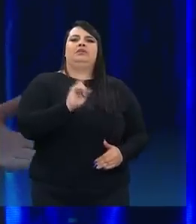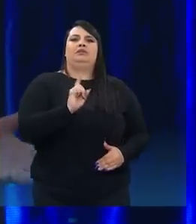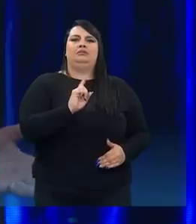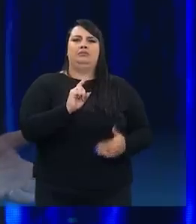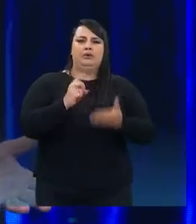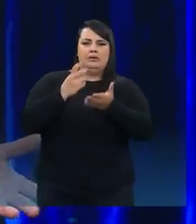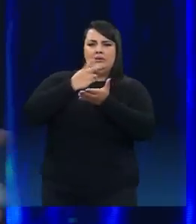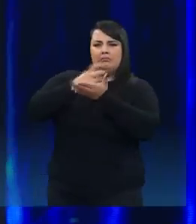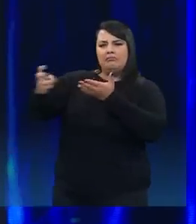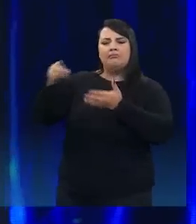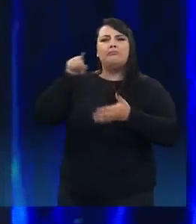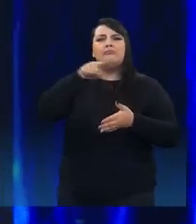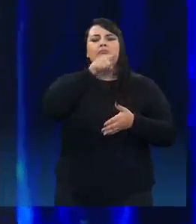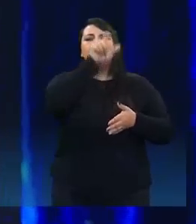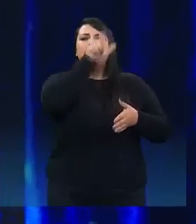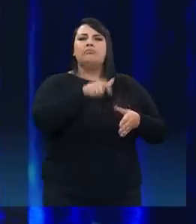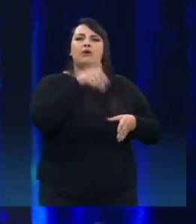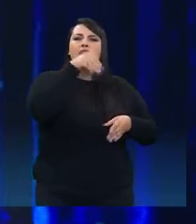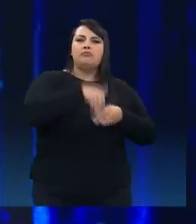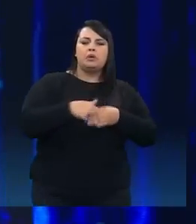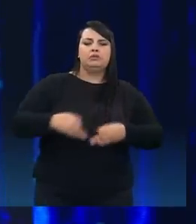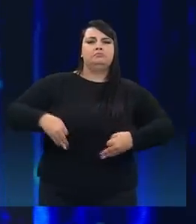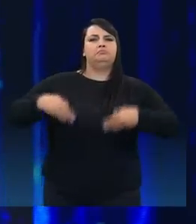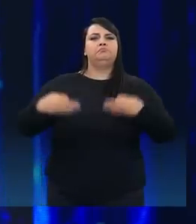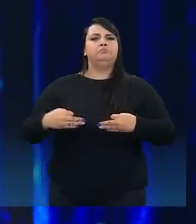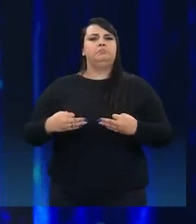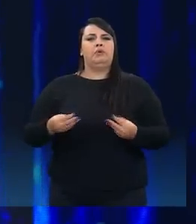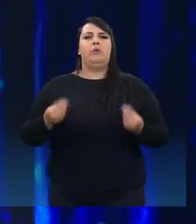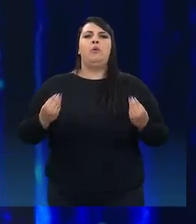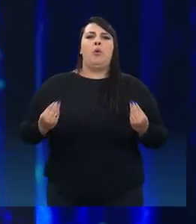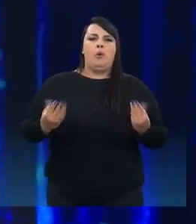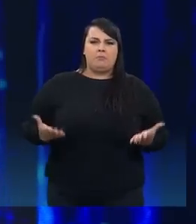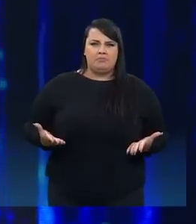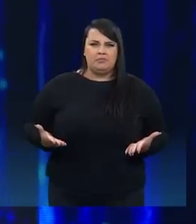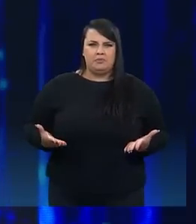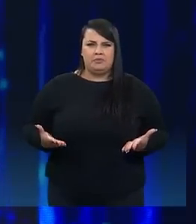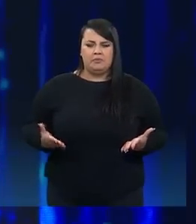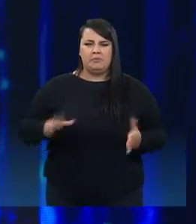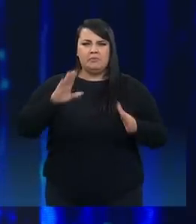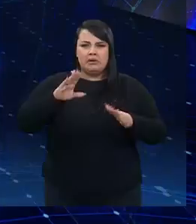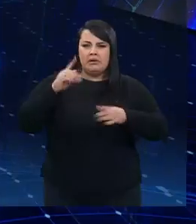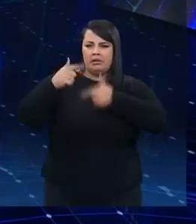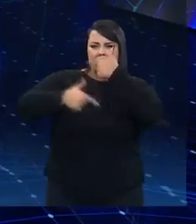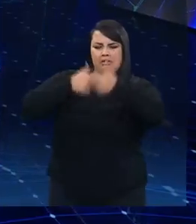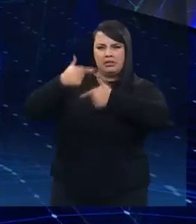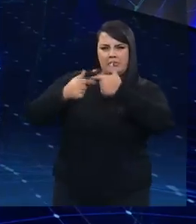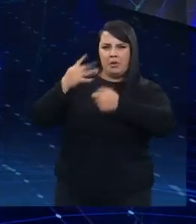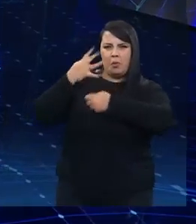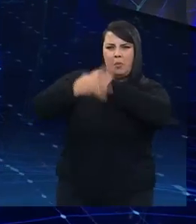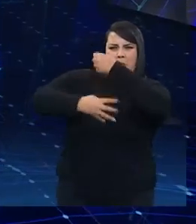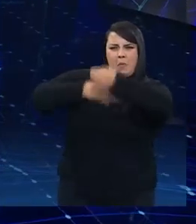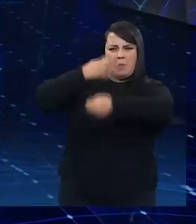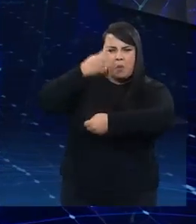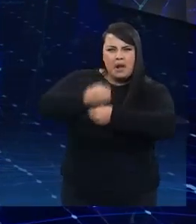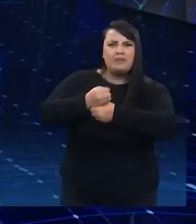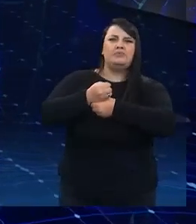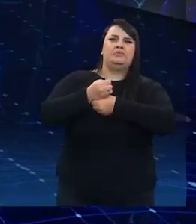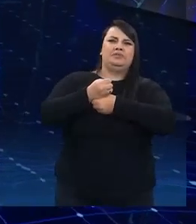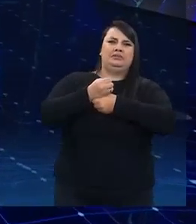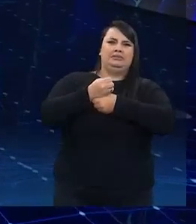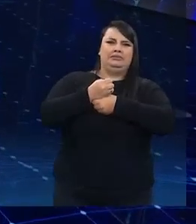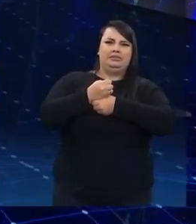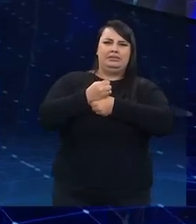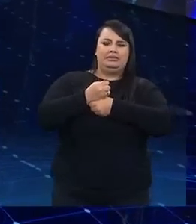se faz isso. Agora, você trabalhou 4 anos ali. A Eletrobras, pelo que foi vendida, dá